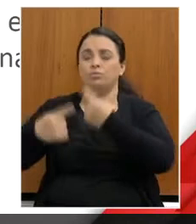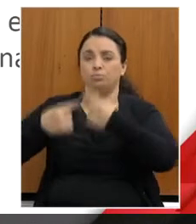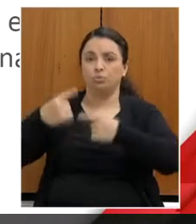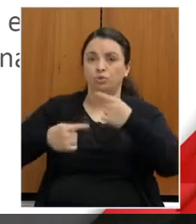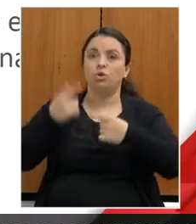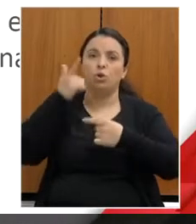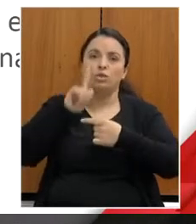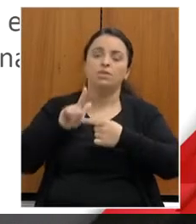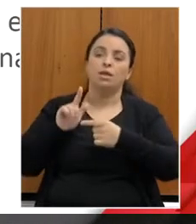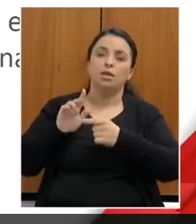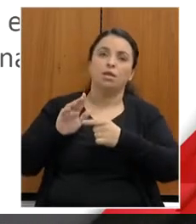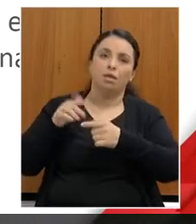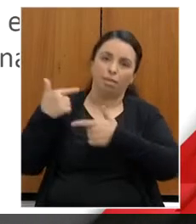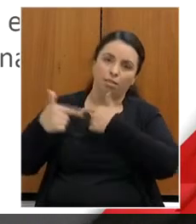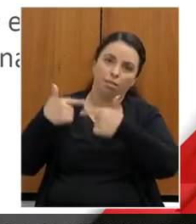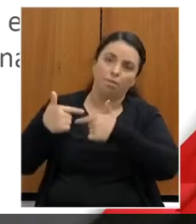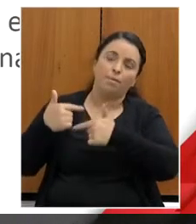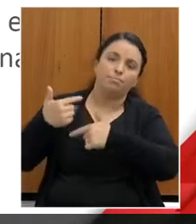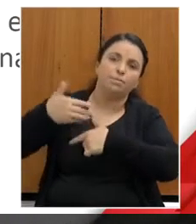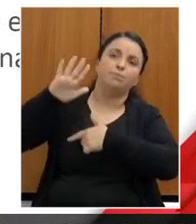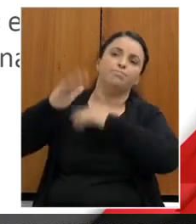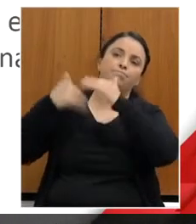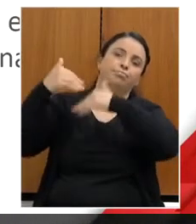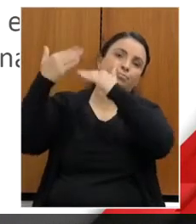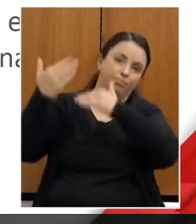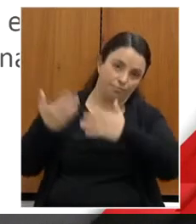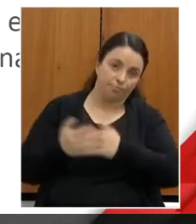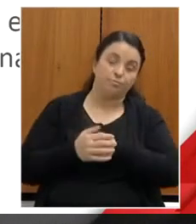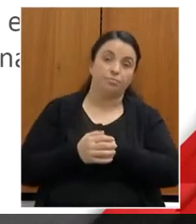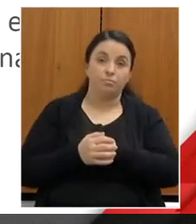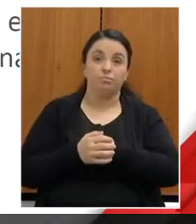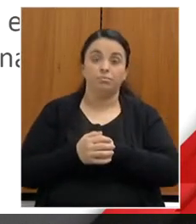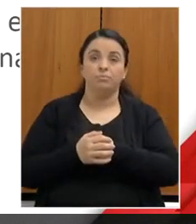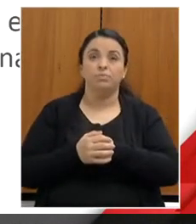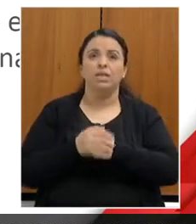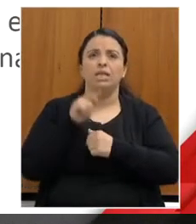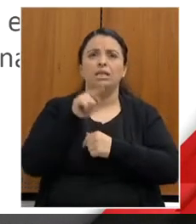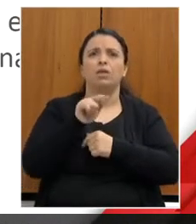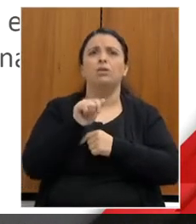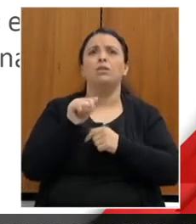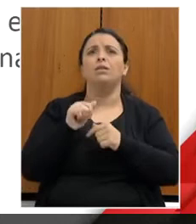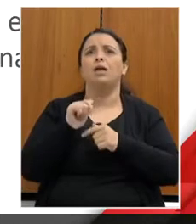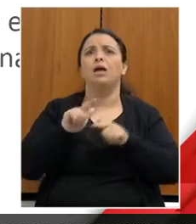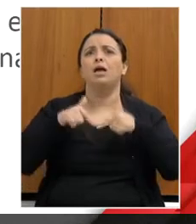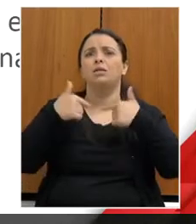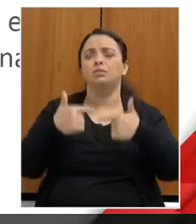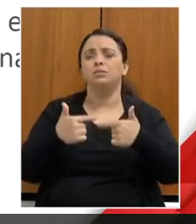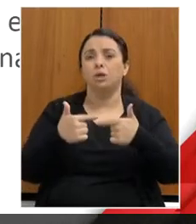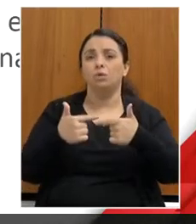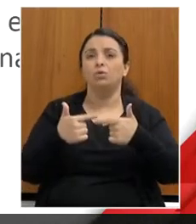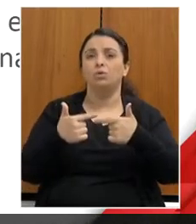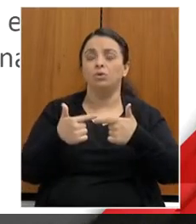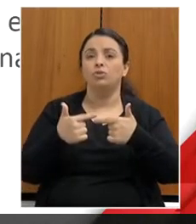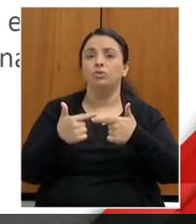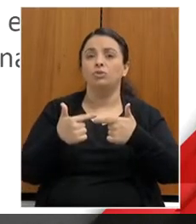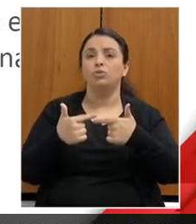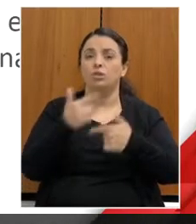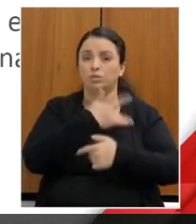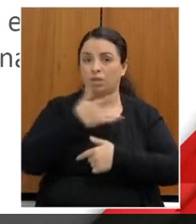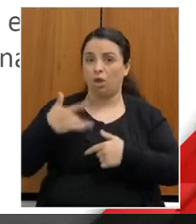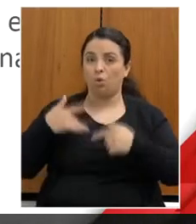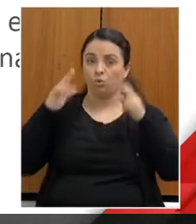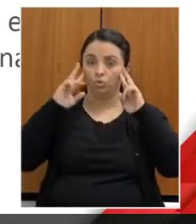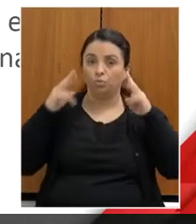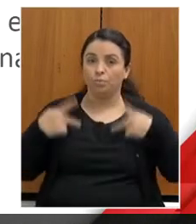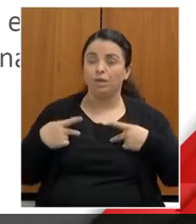na ação Rede de Gerenciamento de Risco e Proteção à Saúde Humana, tivemos